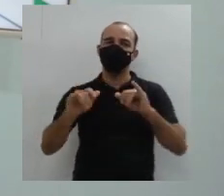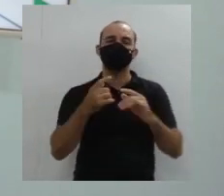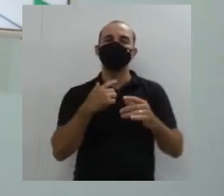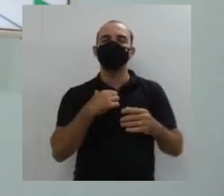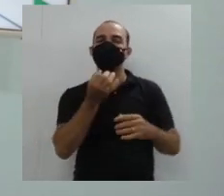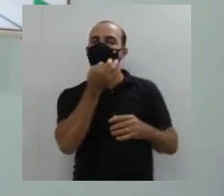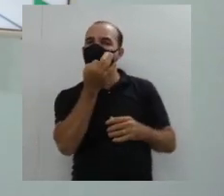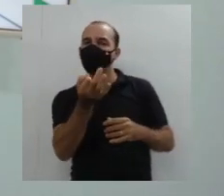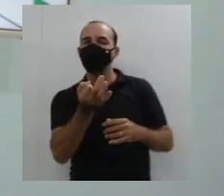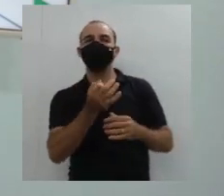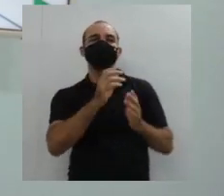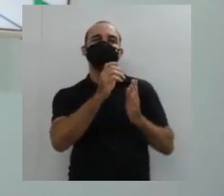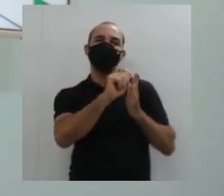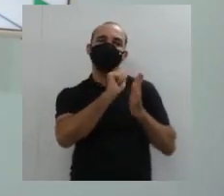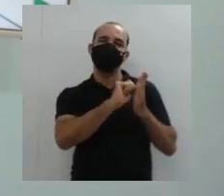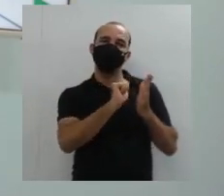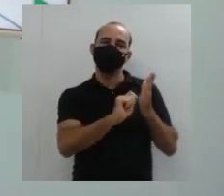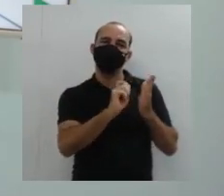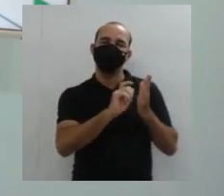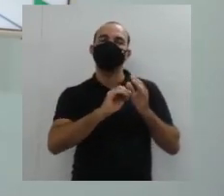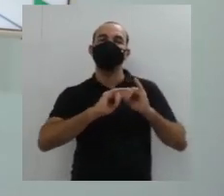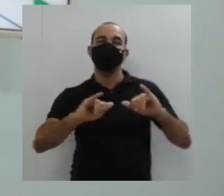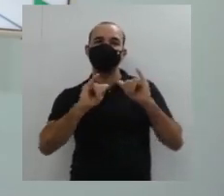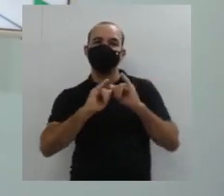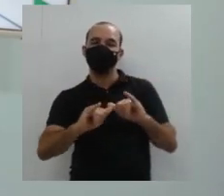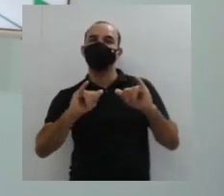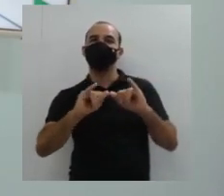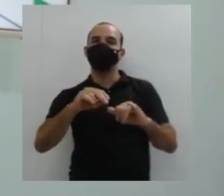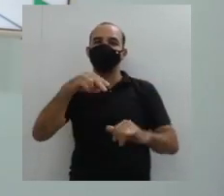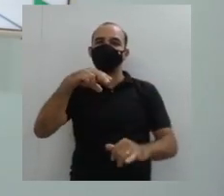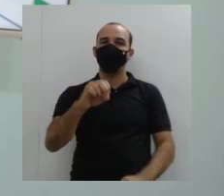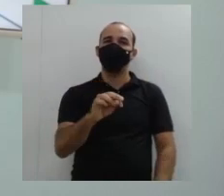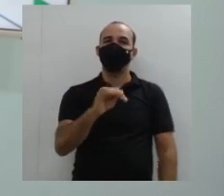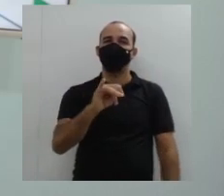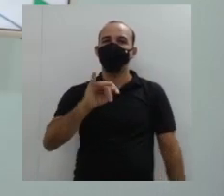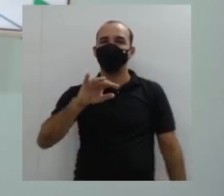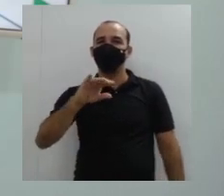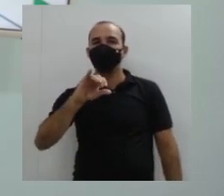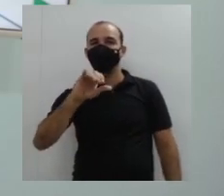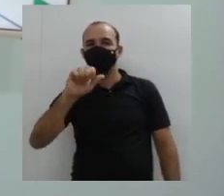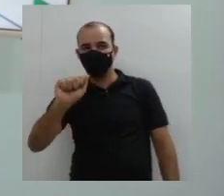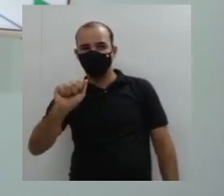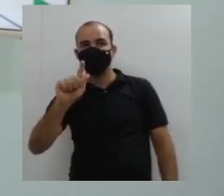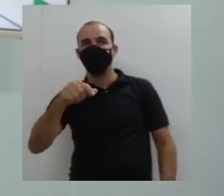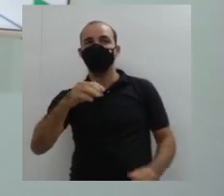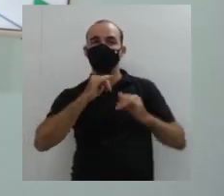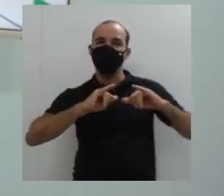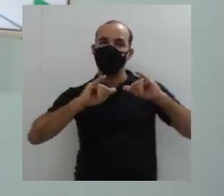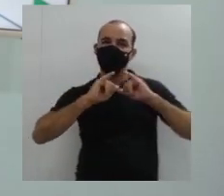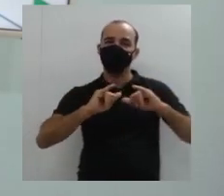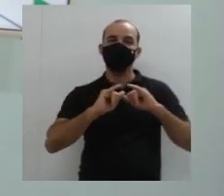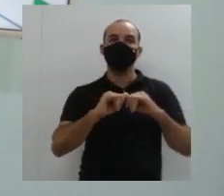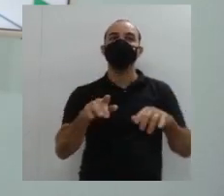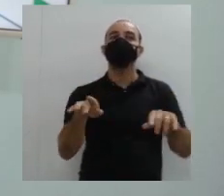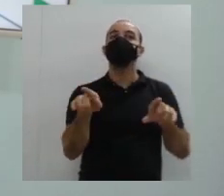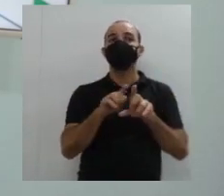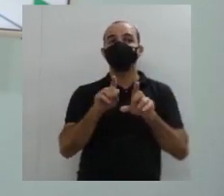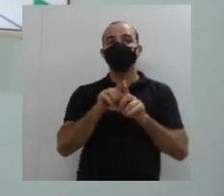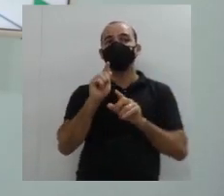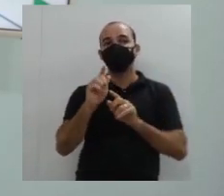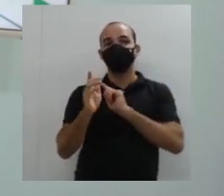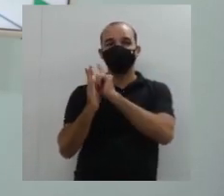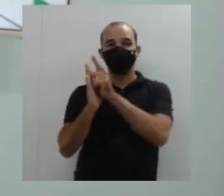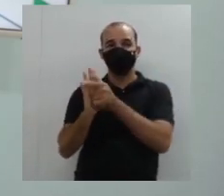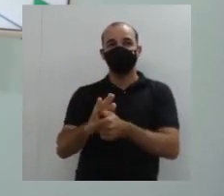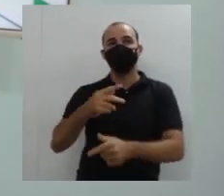aquela notícia. E lembrar, como eu já falei, o texto jornalístico, a propaganda, propagar um